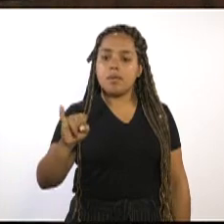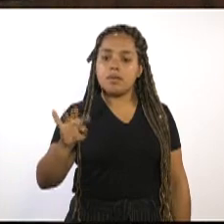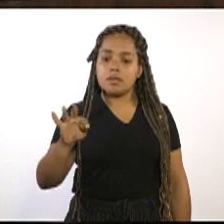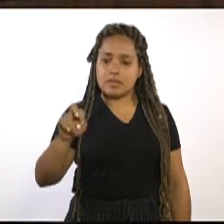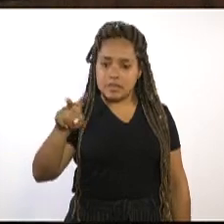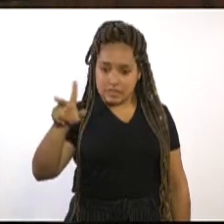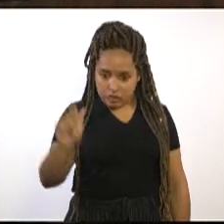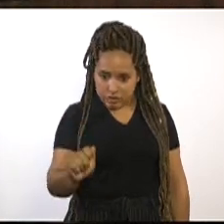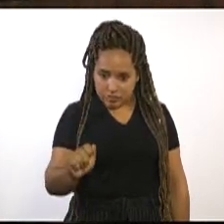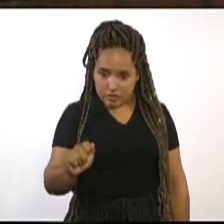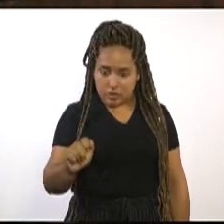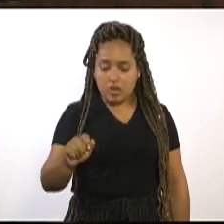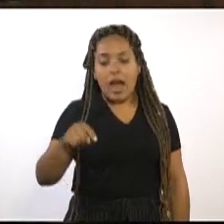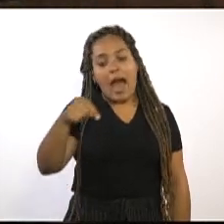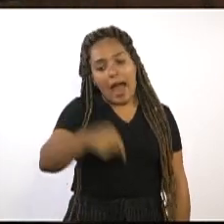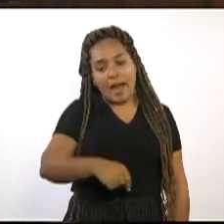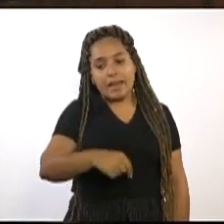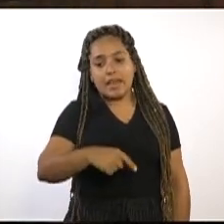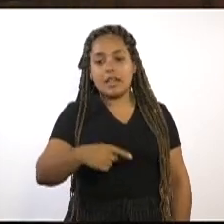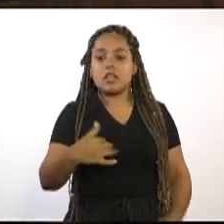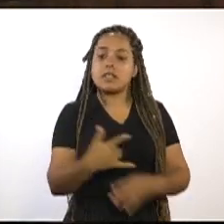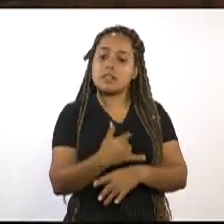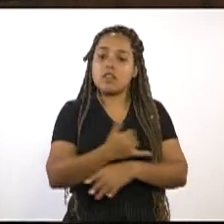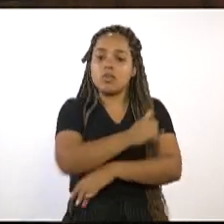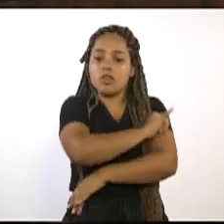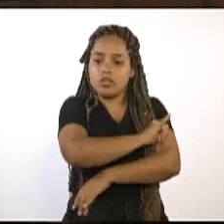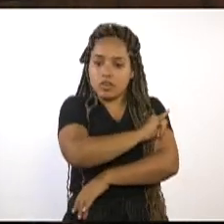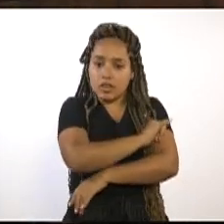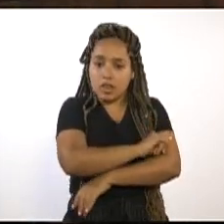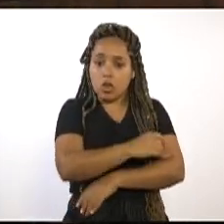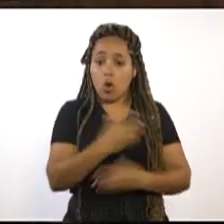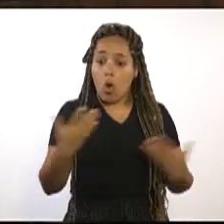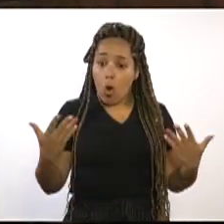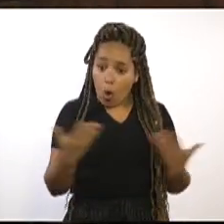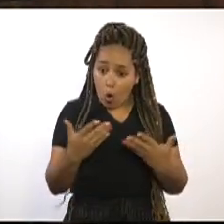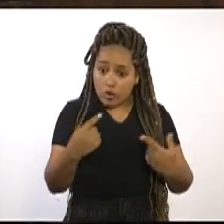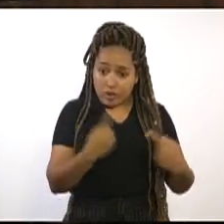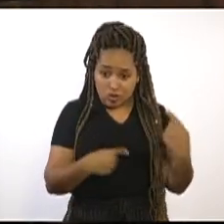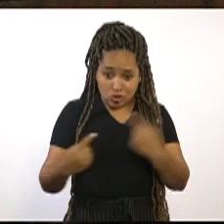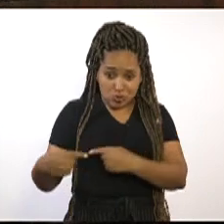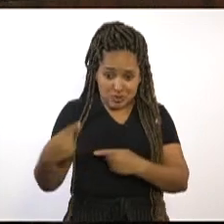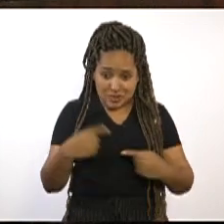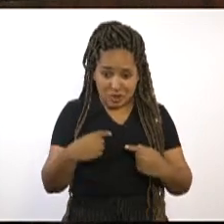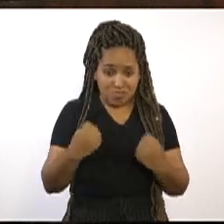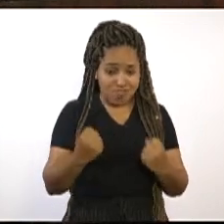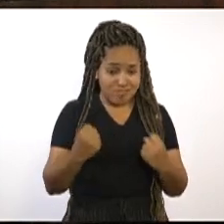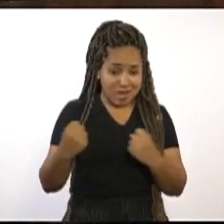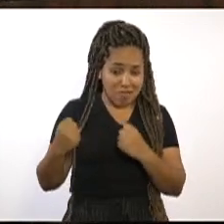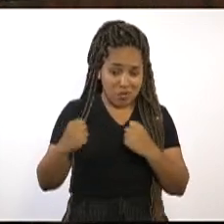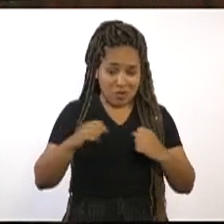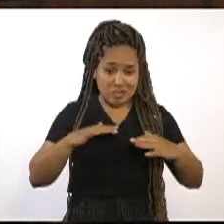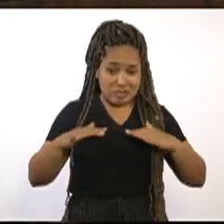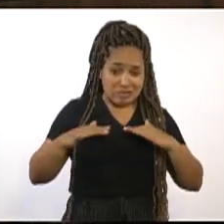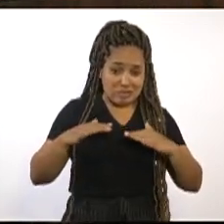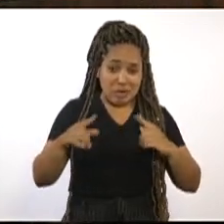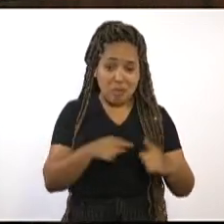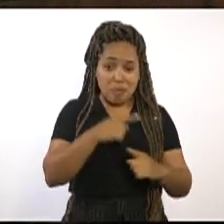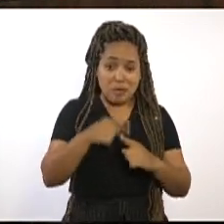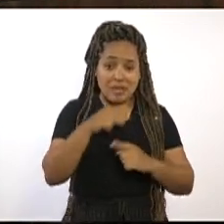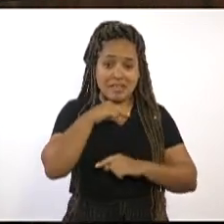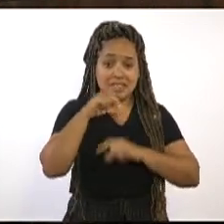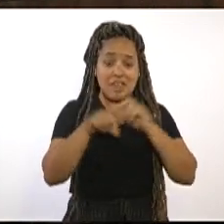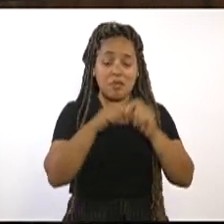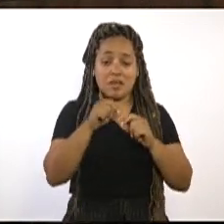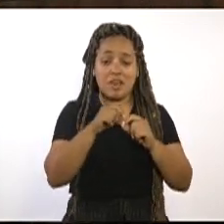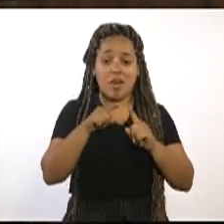está aflorada com o veto 52 de 2019 do governo federal. No plano de fundo da discussão está